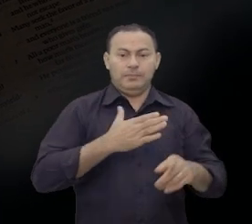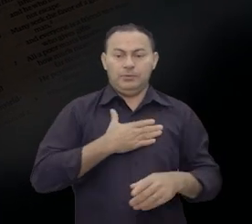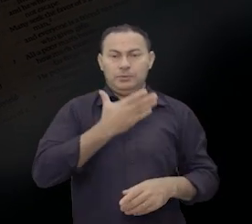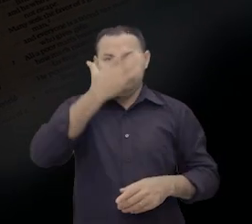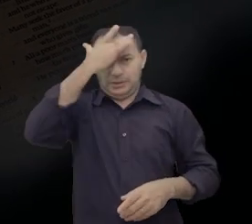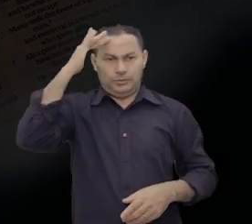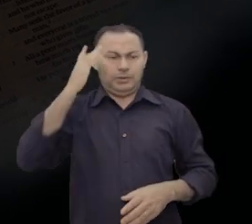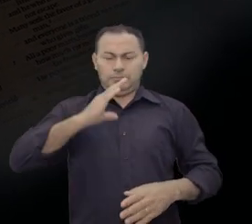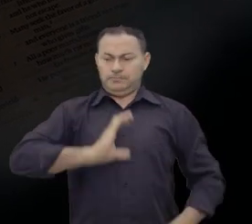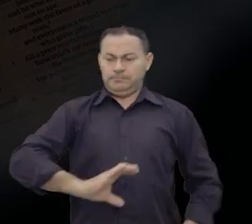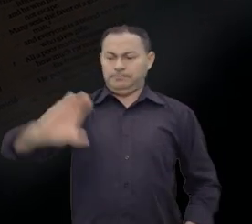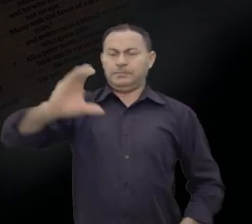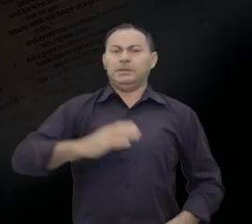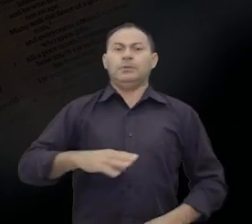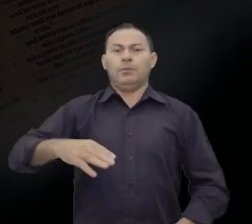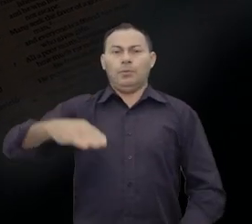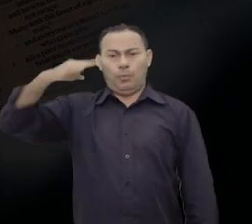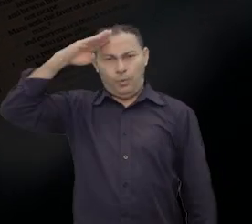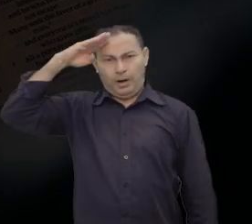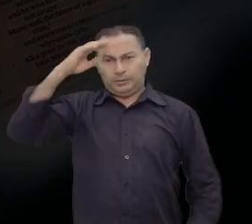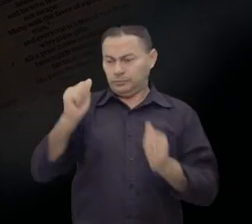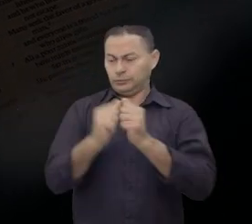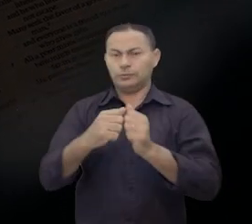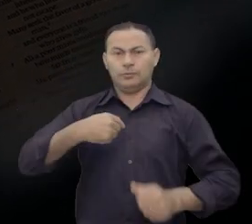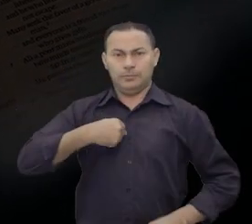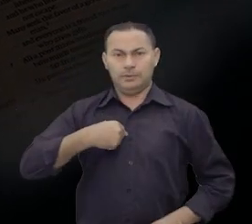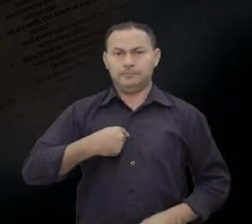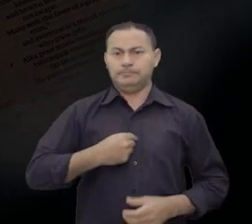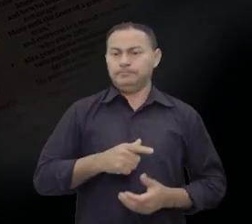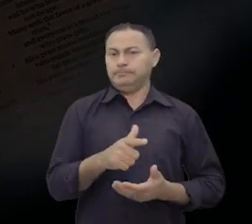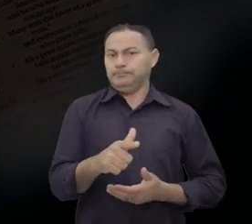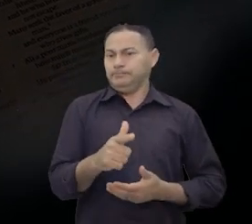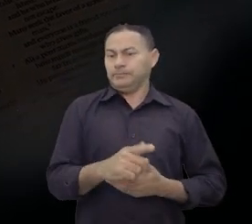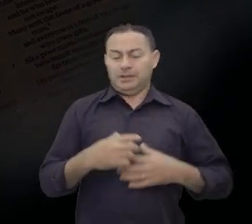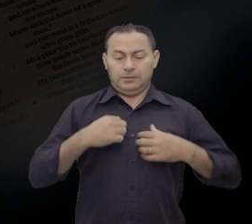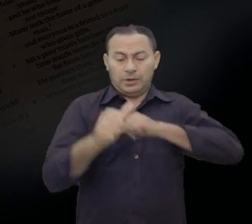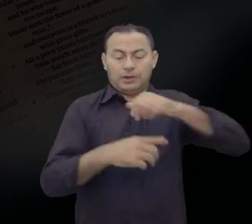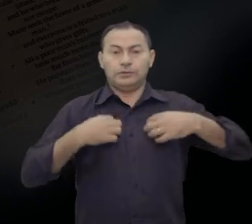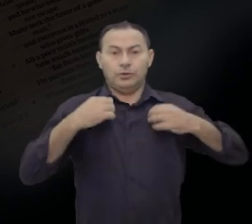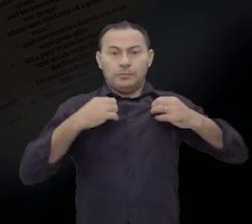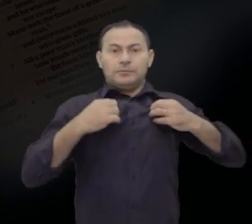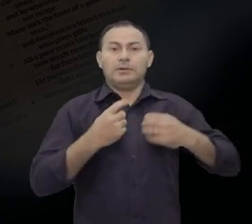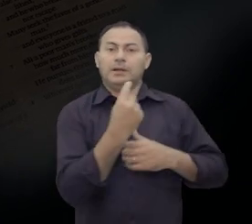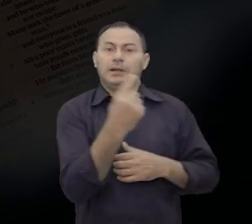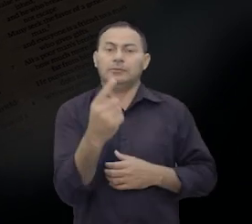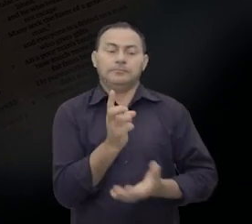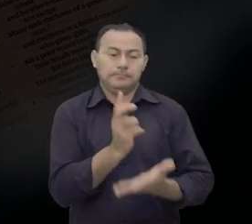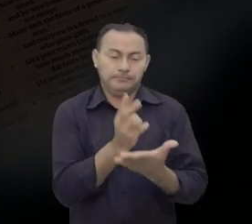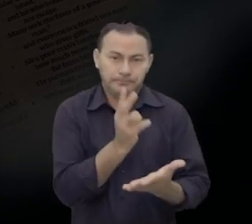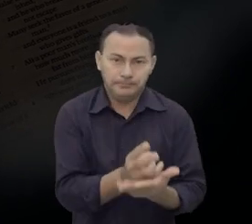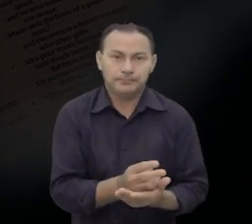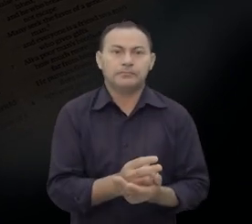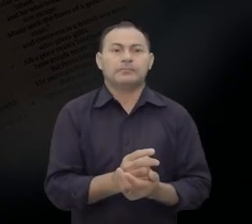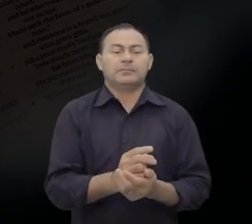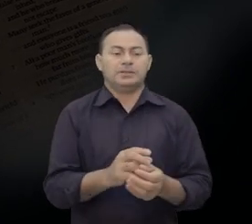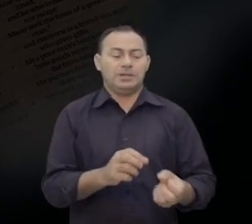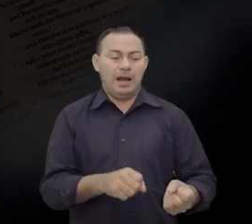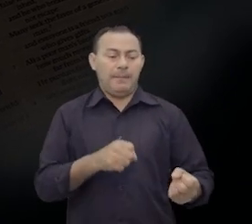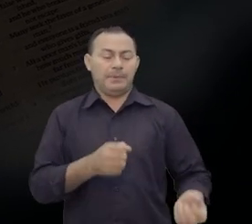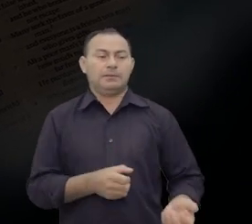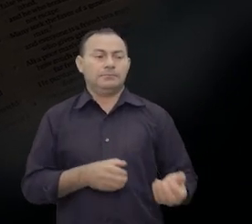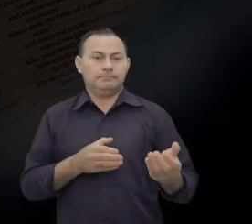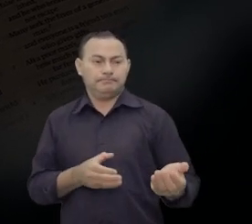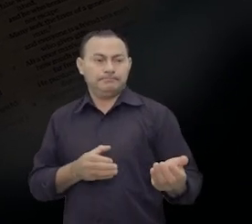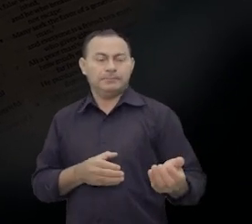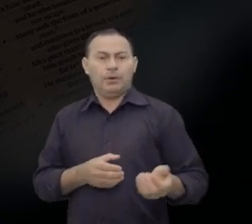irmãos, os meus homens de confiança e os guardas que estavam comigo, nem tirávamos a roupa, e cada um permanecia de arma